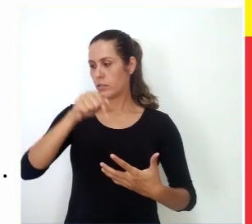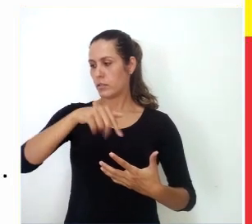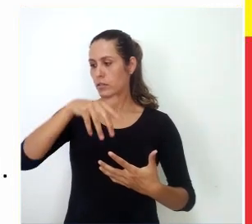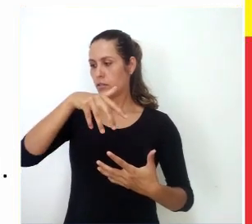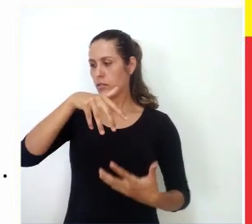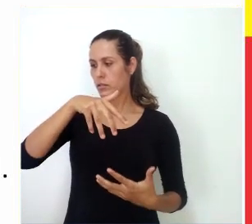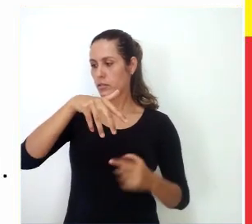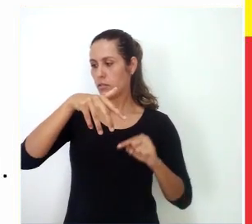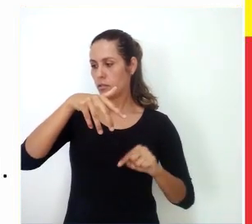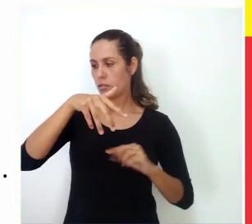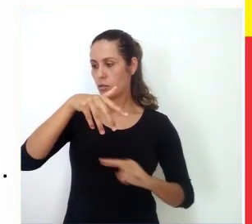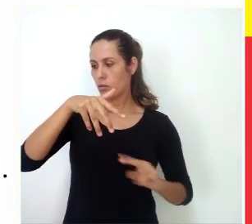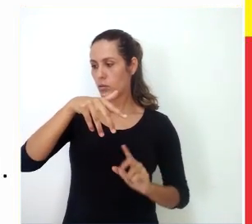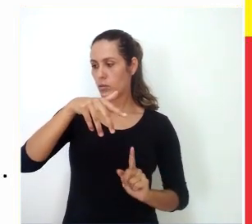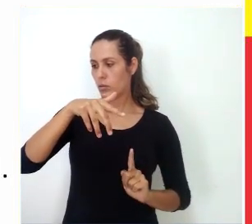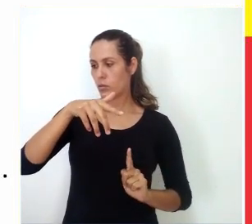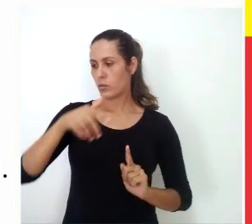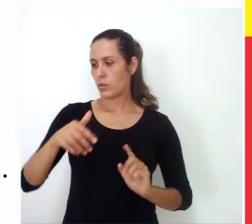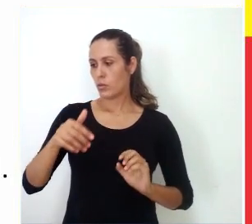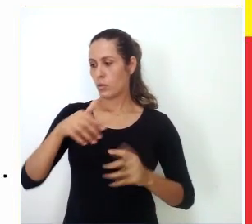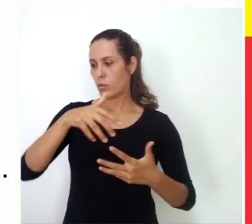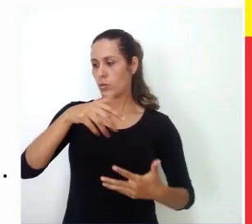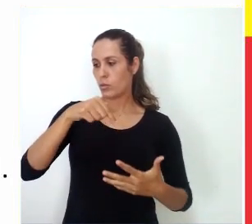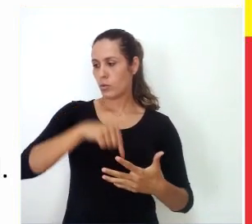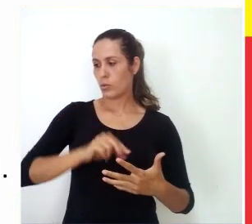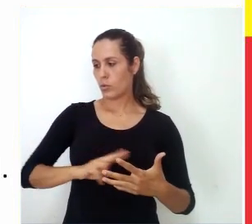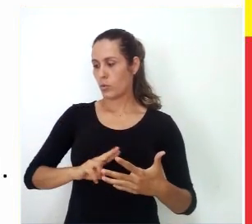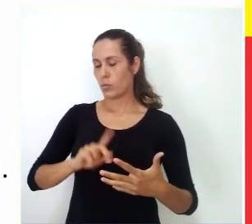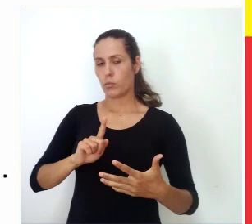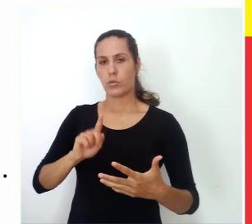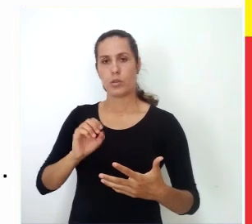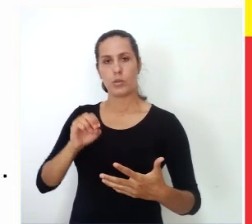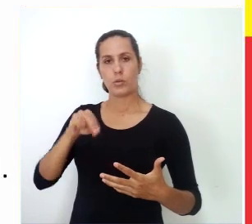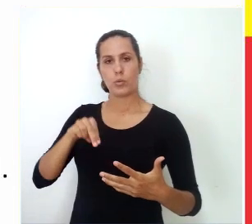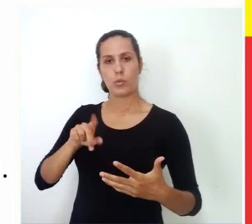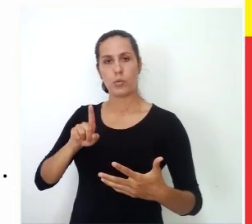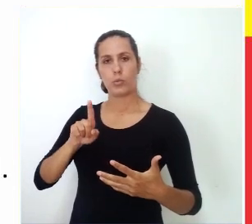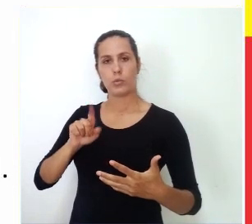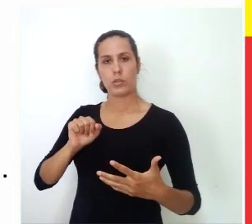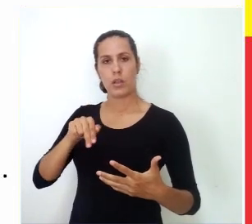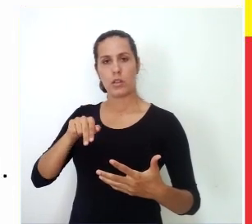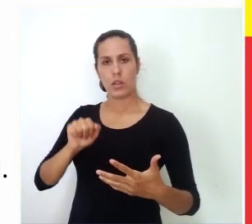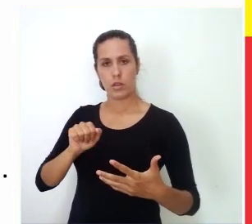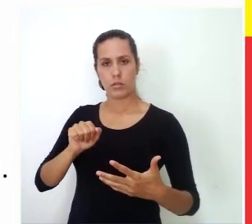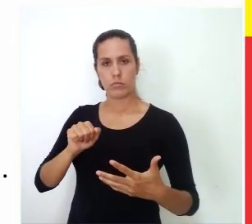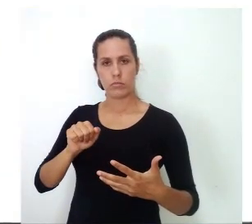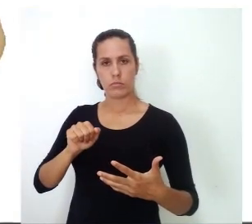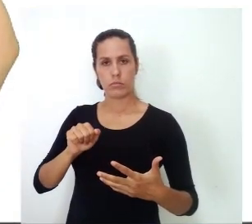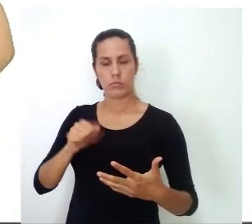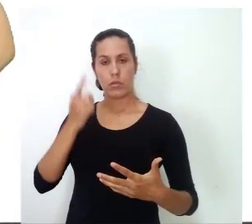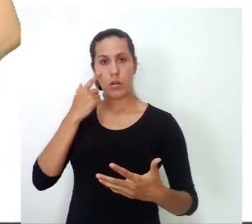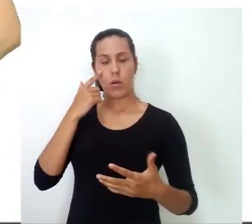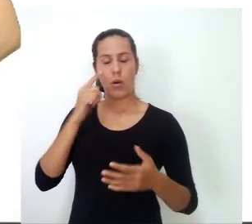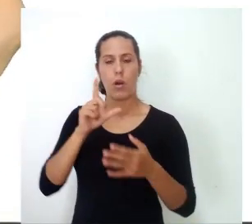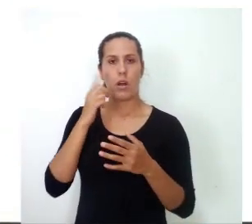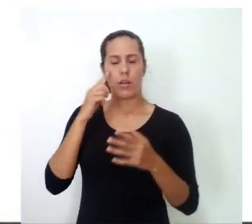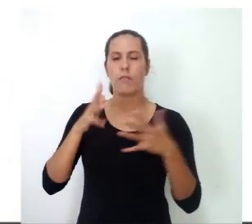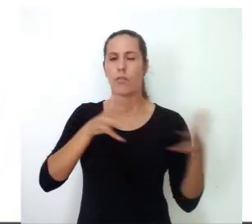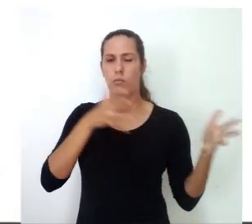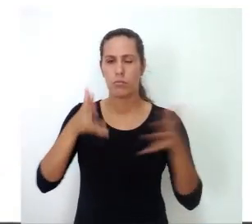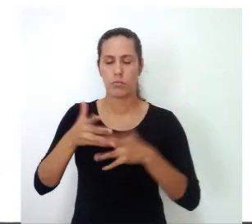no sul, embaixo, a gente chama de Gondwana, ok?